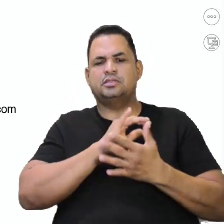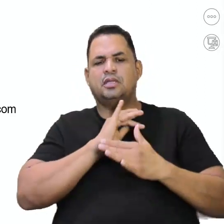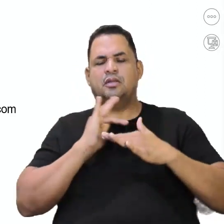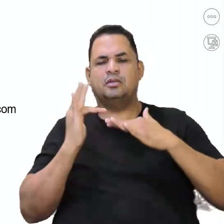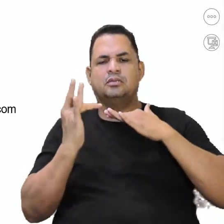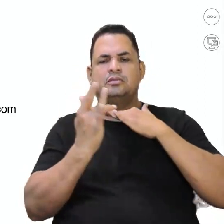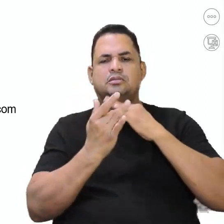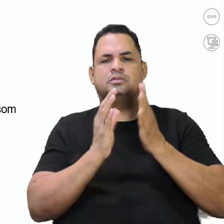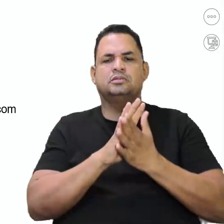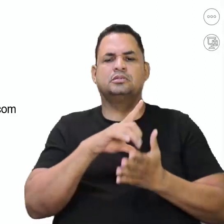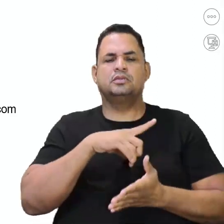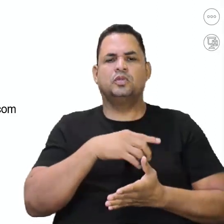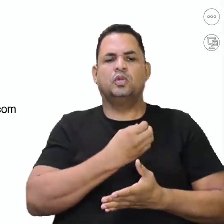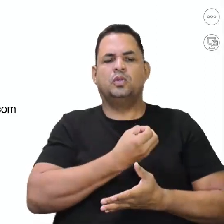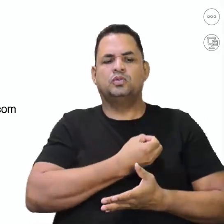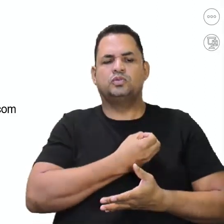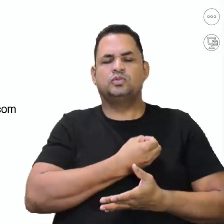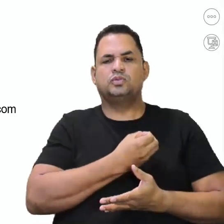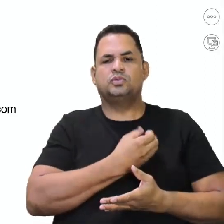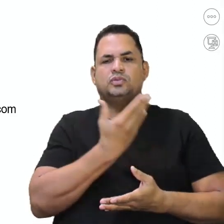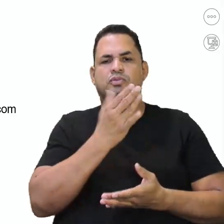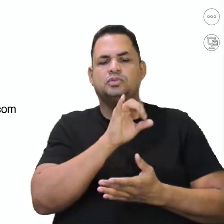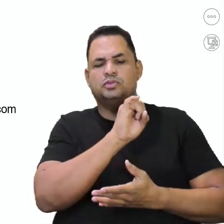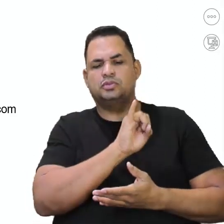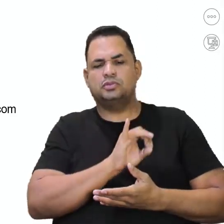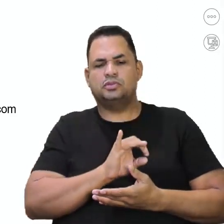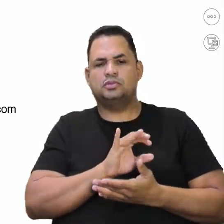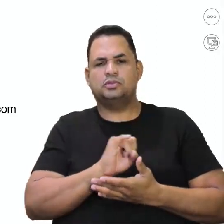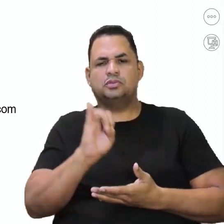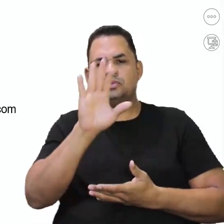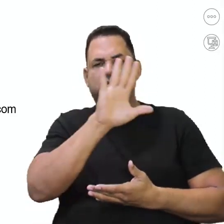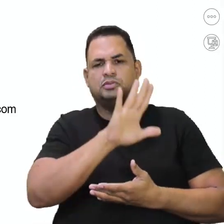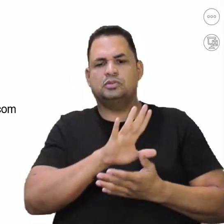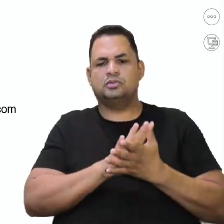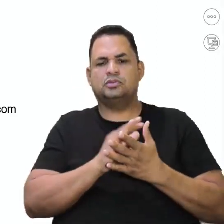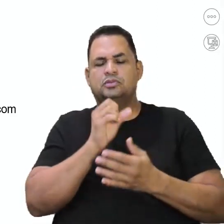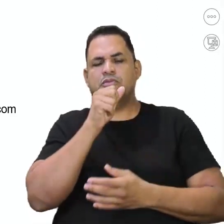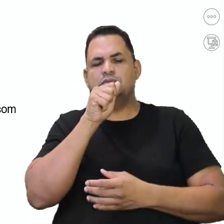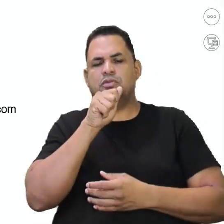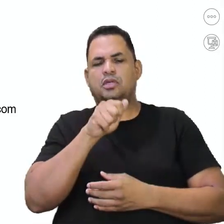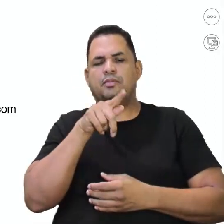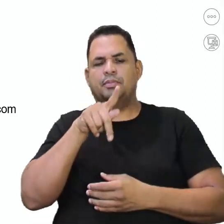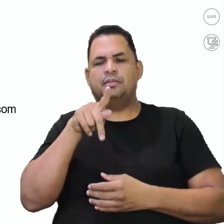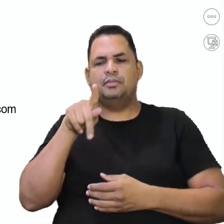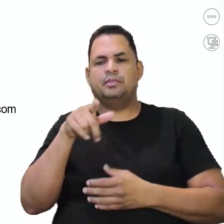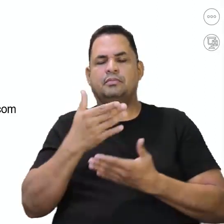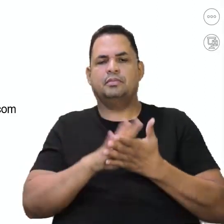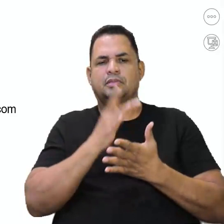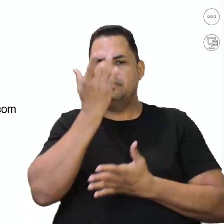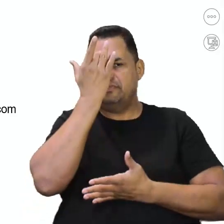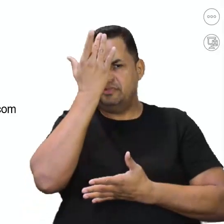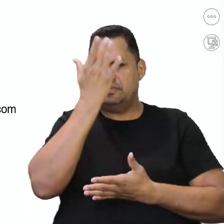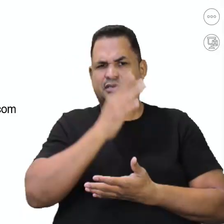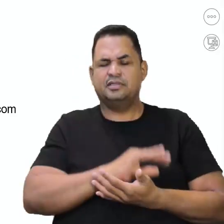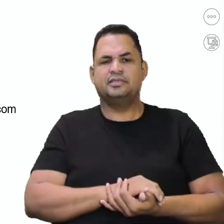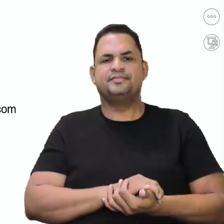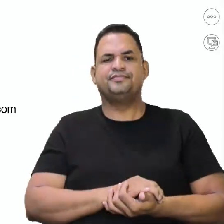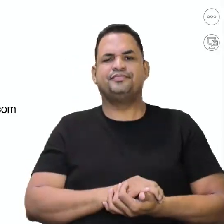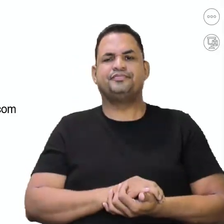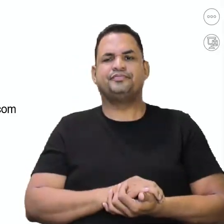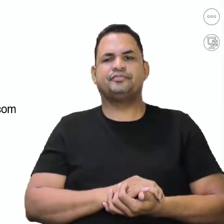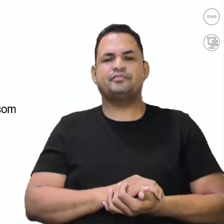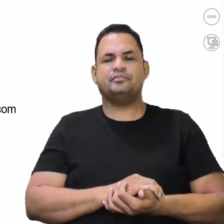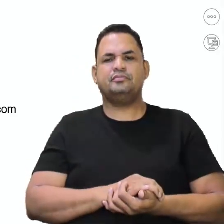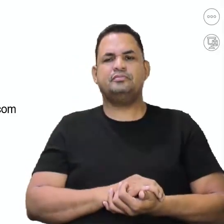sociais, só tendo um número e a imagem dos aplicativos. Pronto, foi fácil.